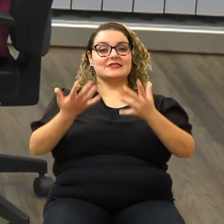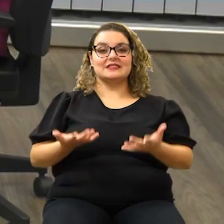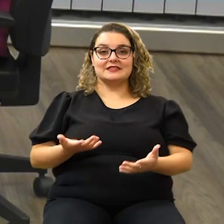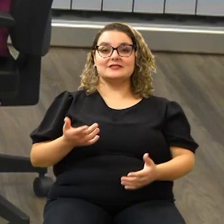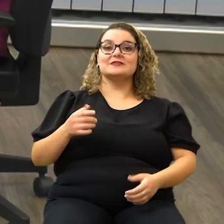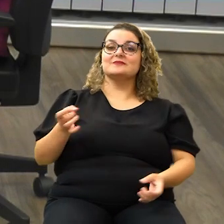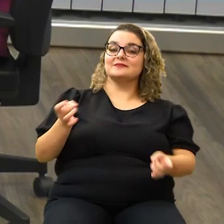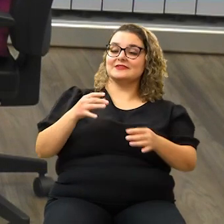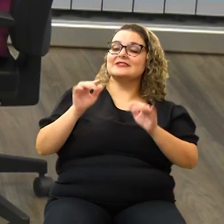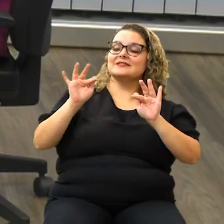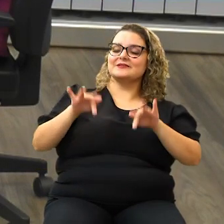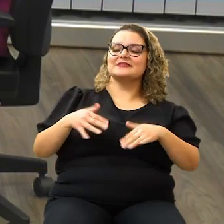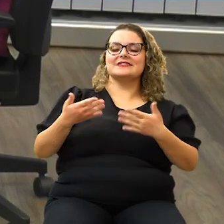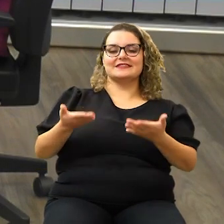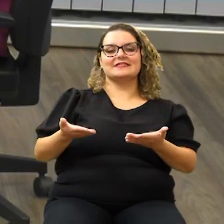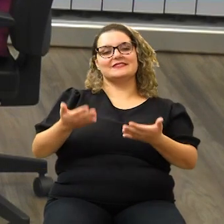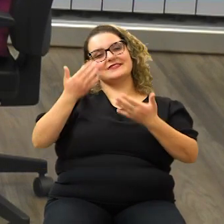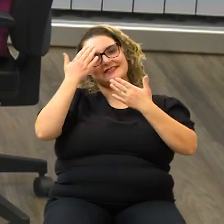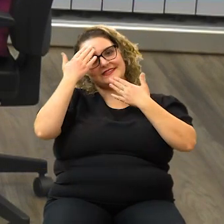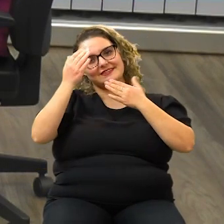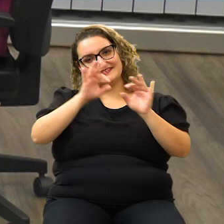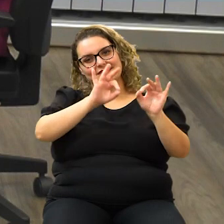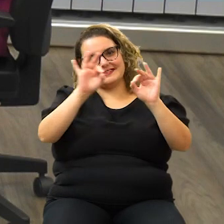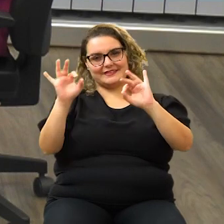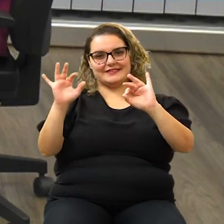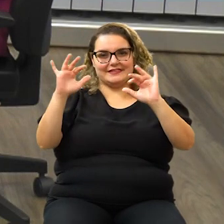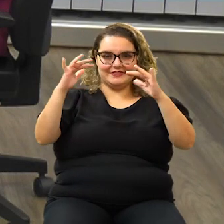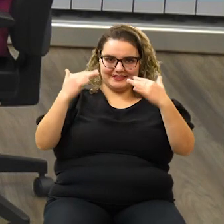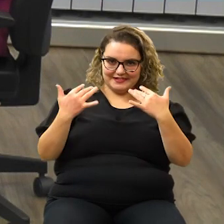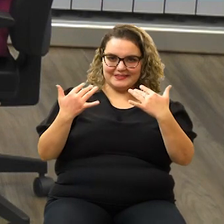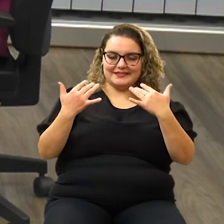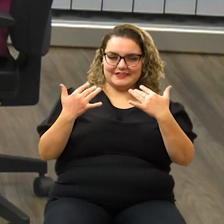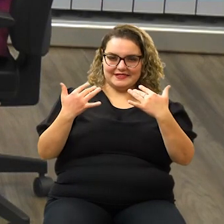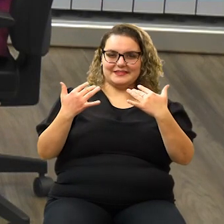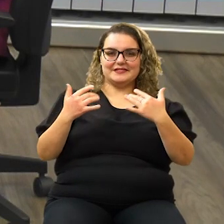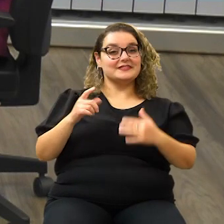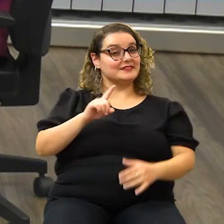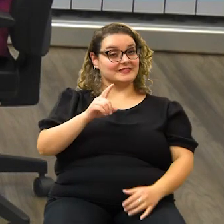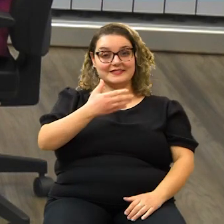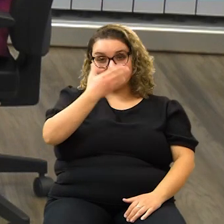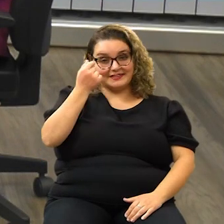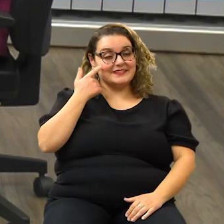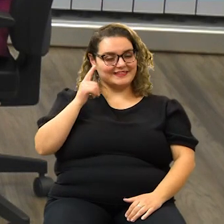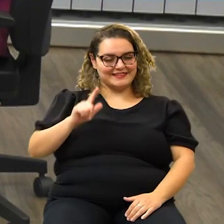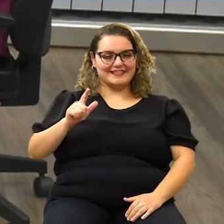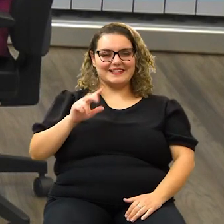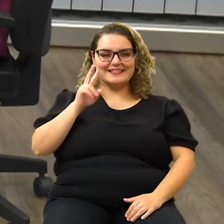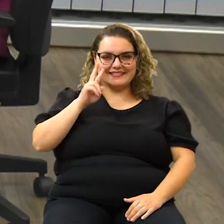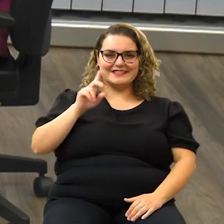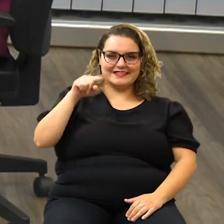por aqui. Agradeço a sua audiência, a sua companhia, e não esqueça, claro, a gente